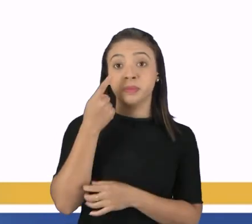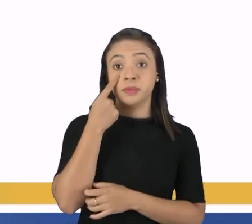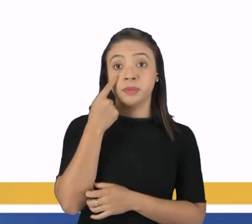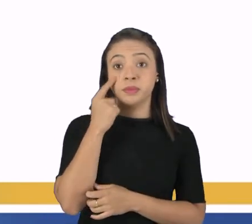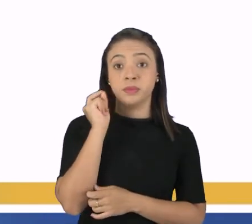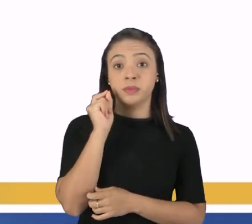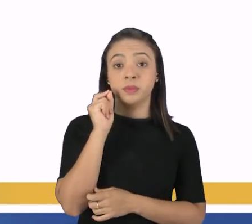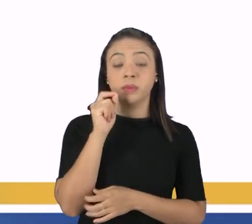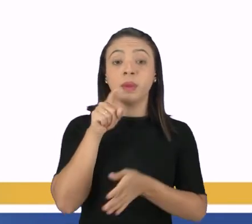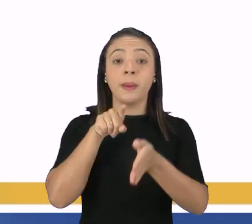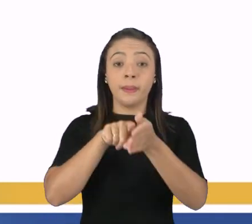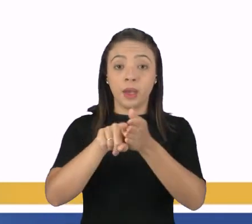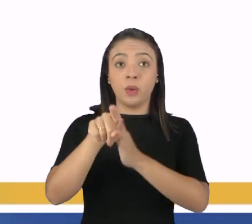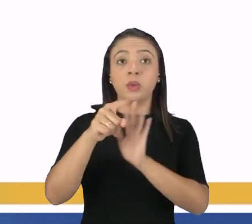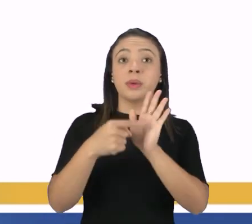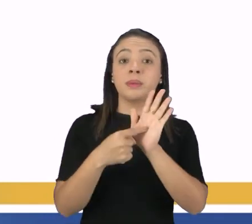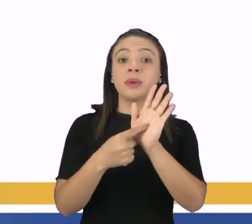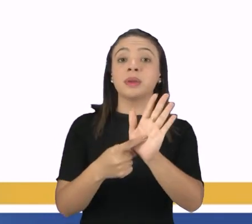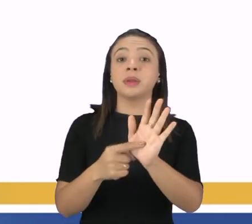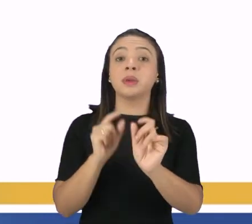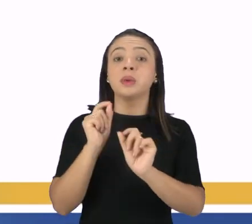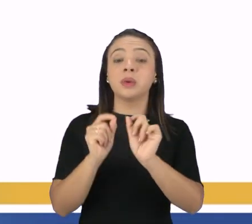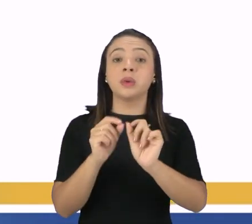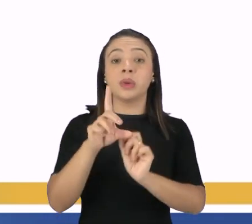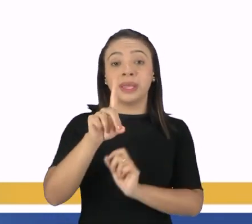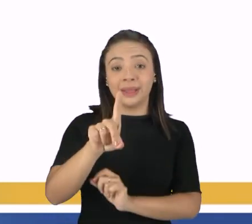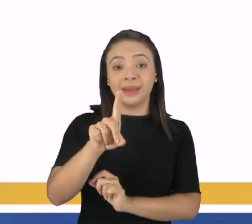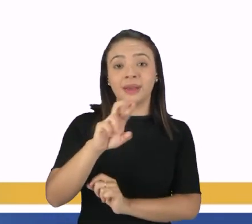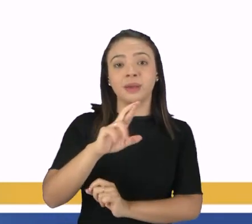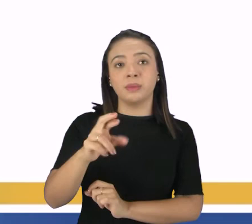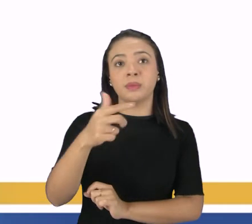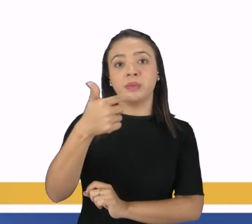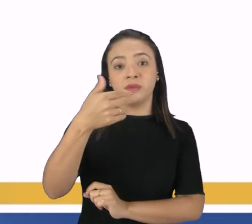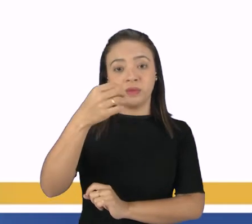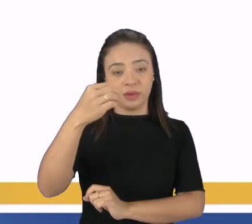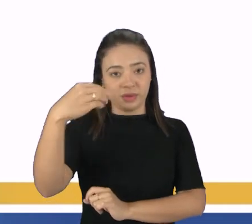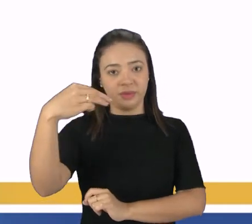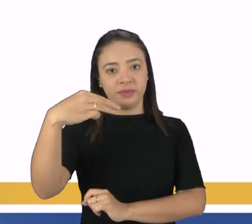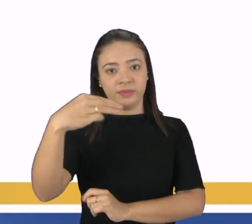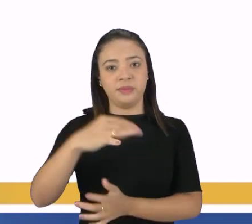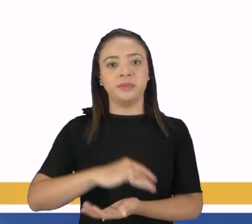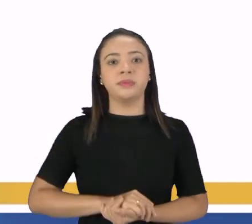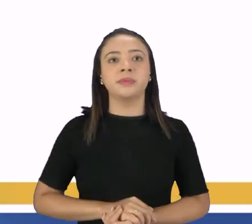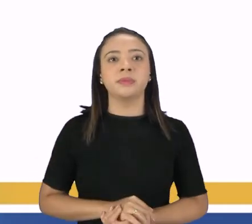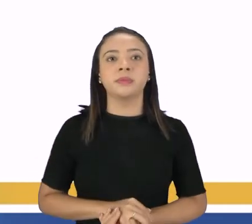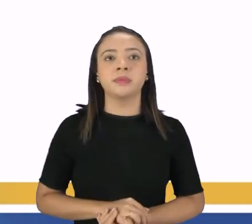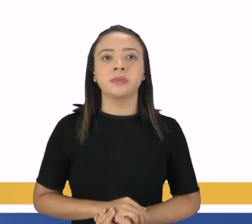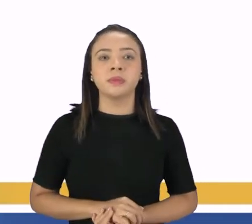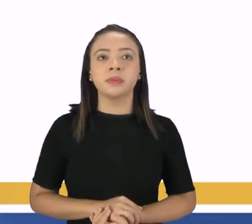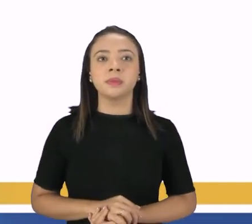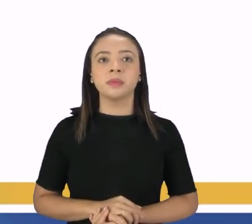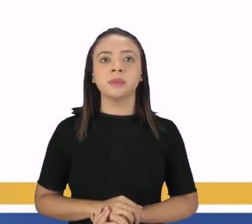que a questão traz para a gente um diâmetro igual a 20 metros, certo? Muito bem.